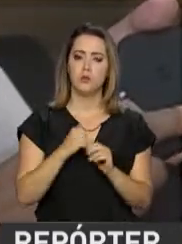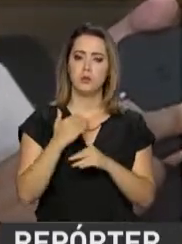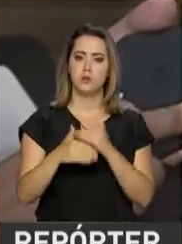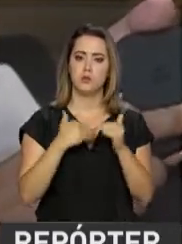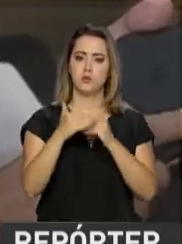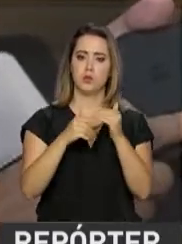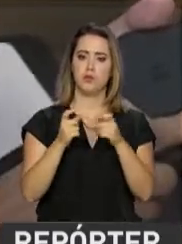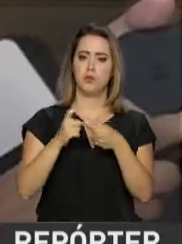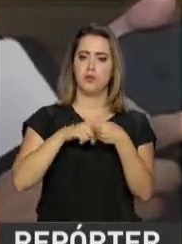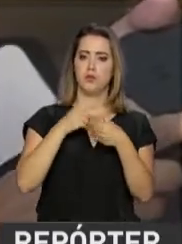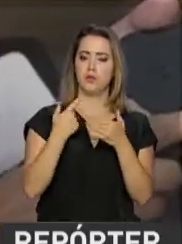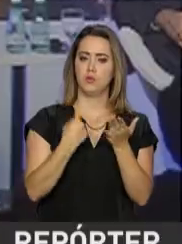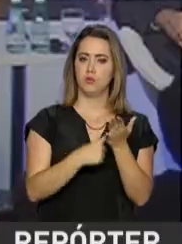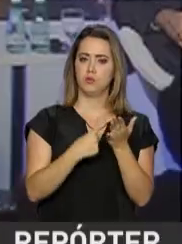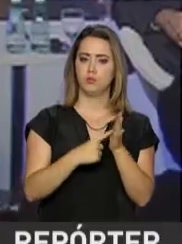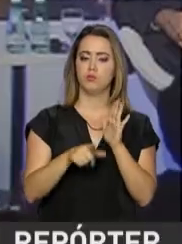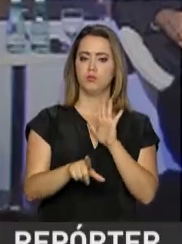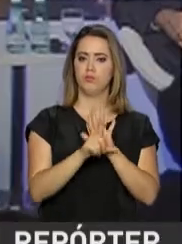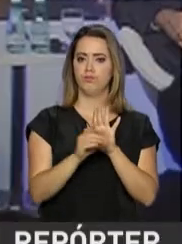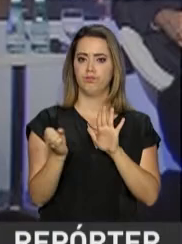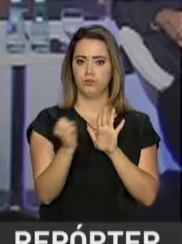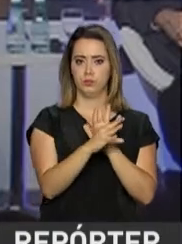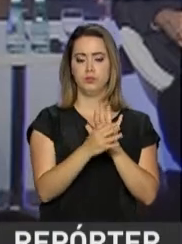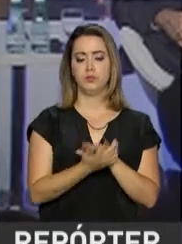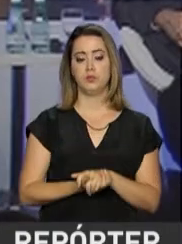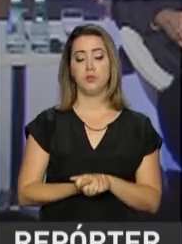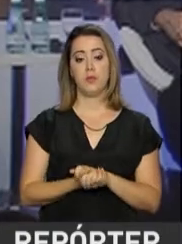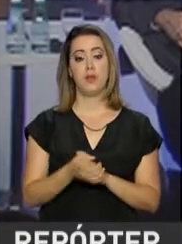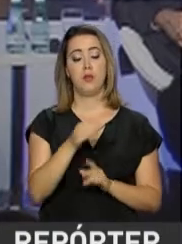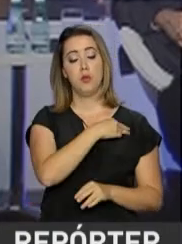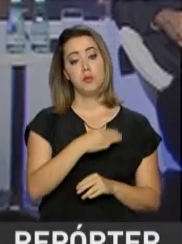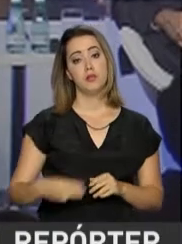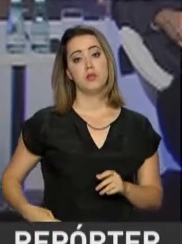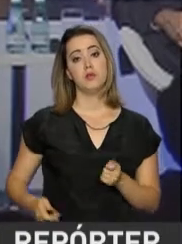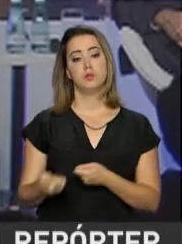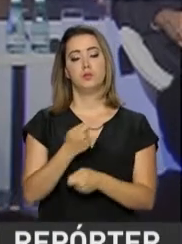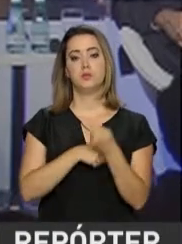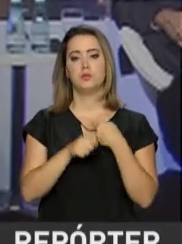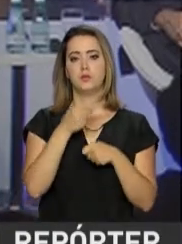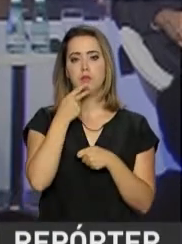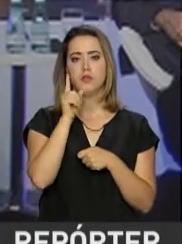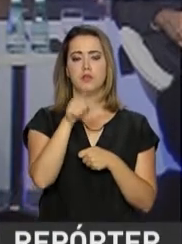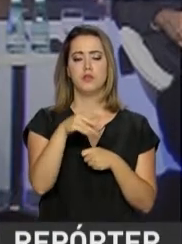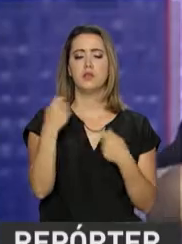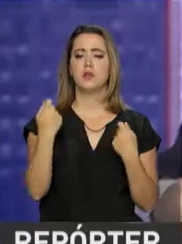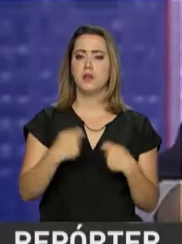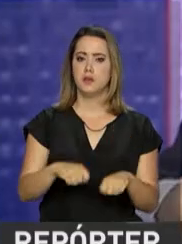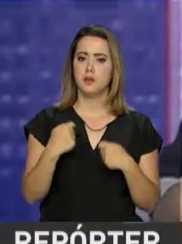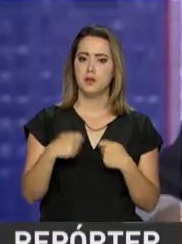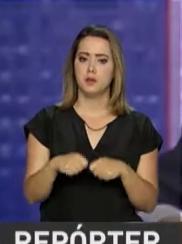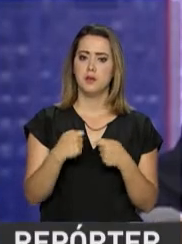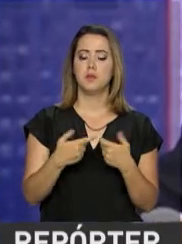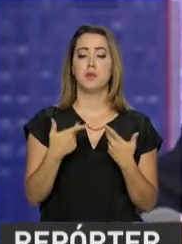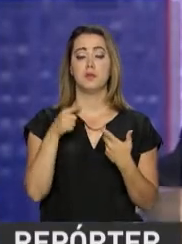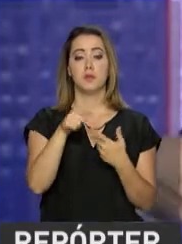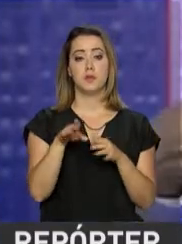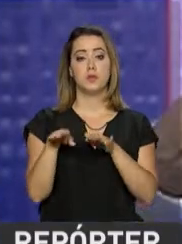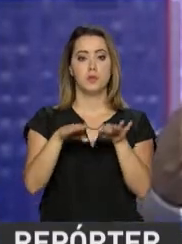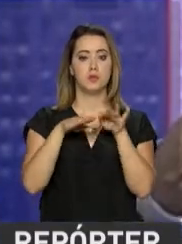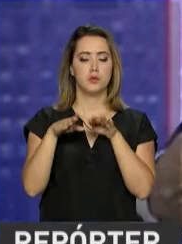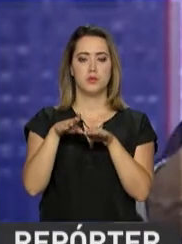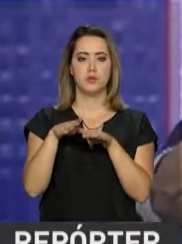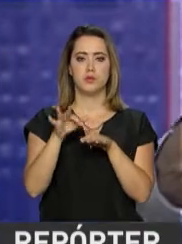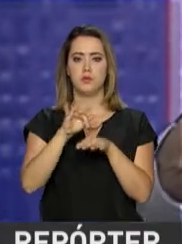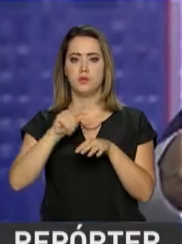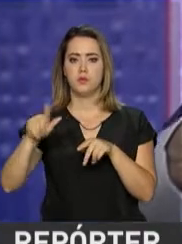retomada o mais rapidamente possível segundo o ministro da fazenda e henrique meirelles além de indispensável para o equilíbrio fiscal do país a